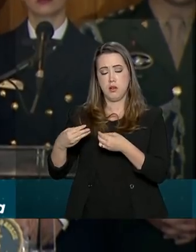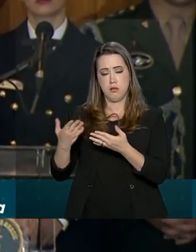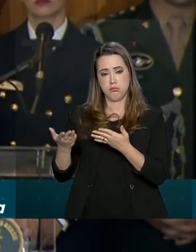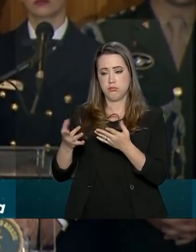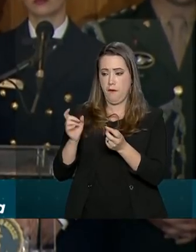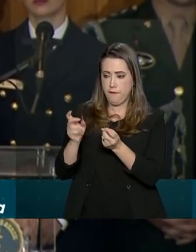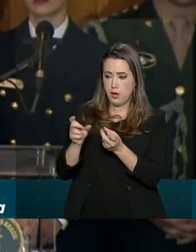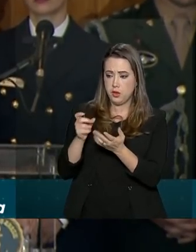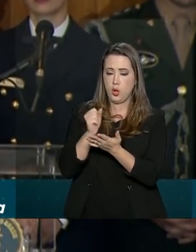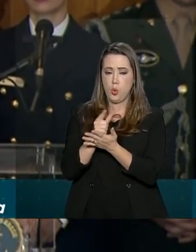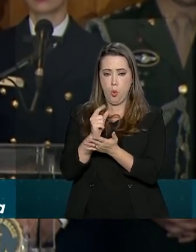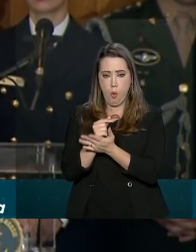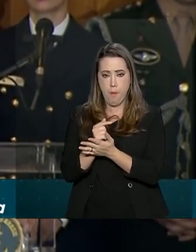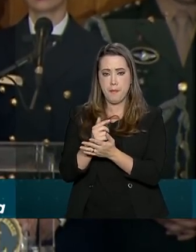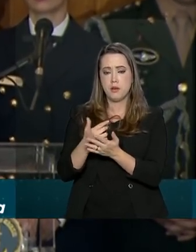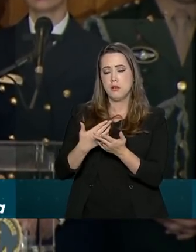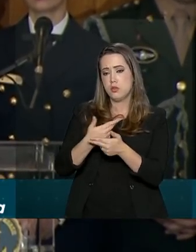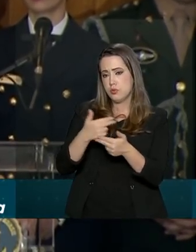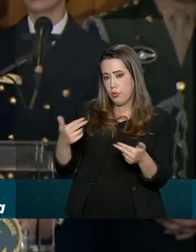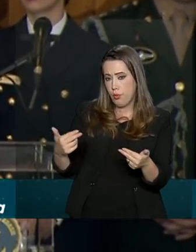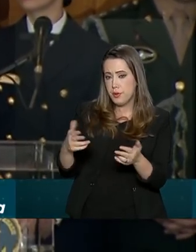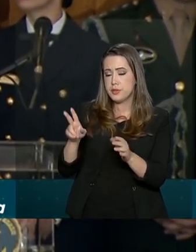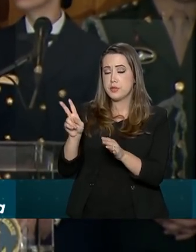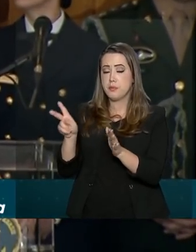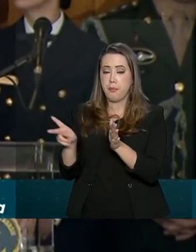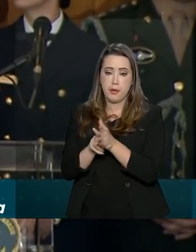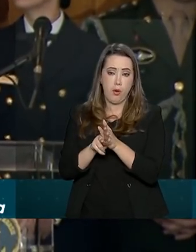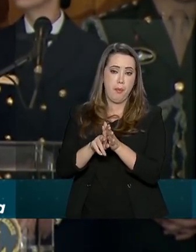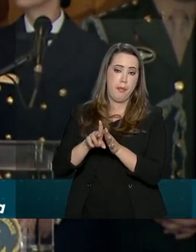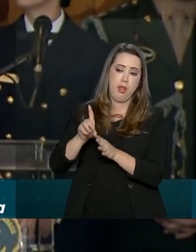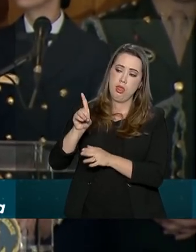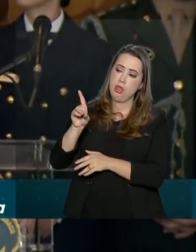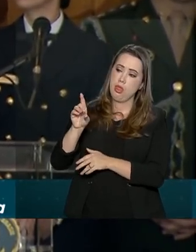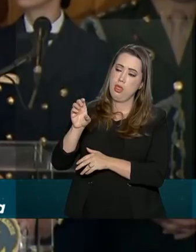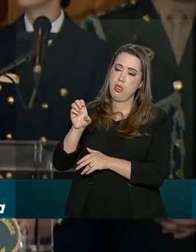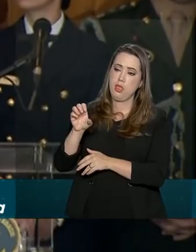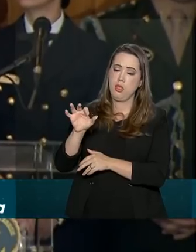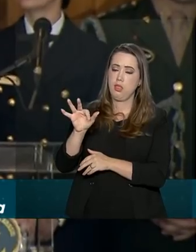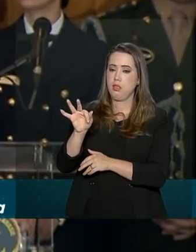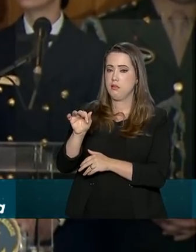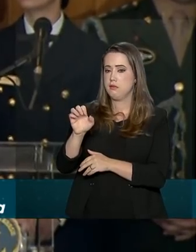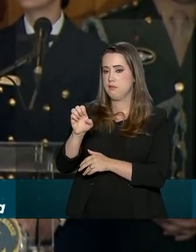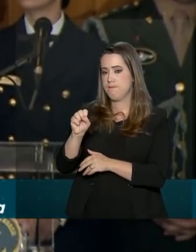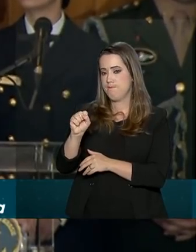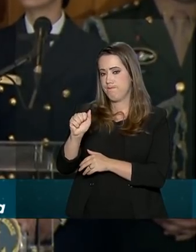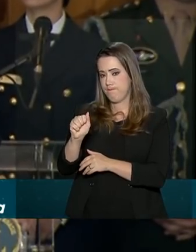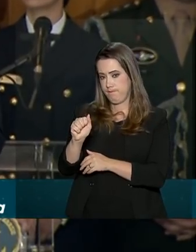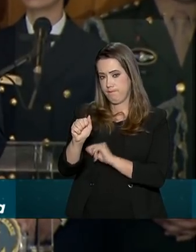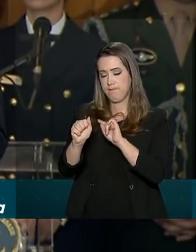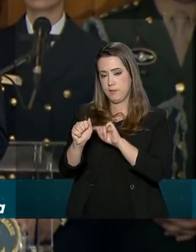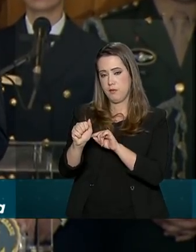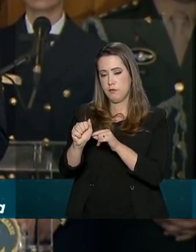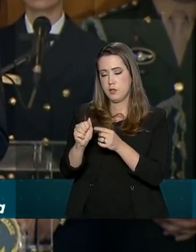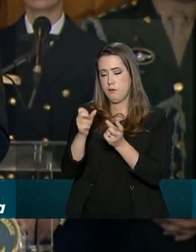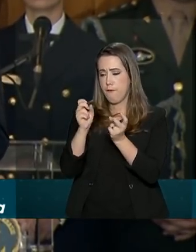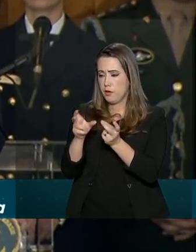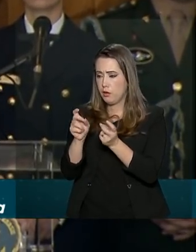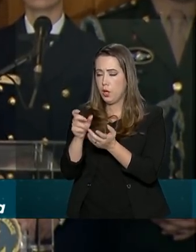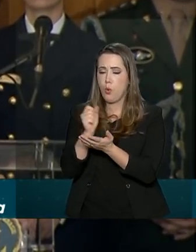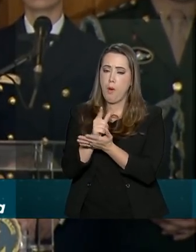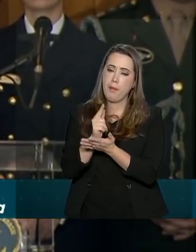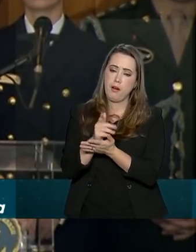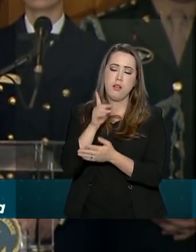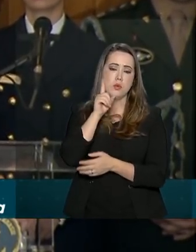mundo. Outras medidas vieram ao se aproximar de países